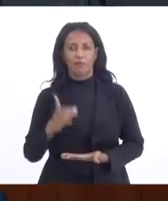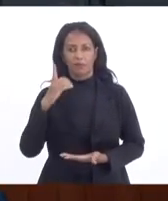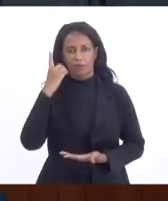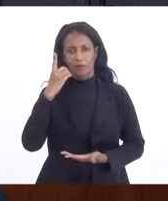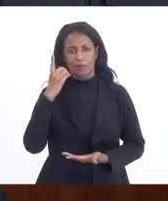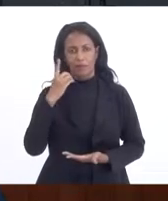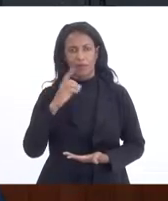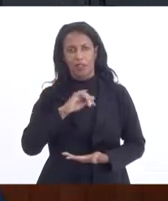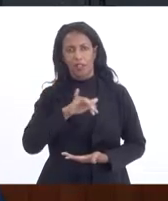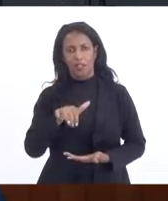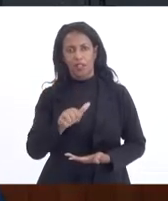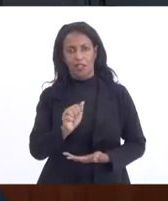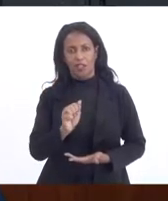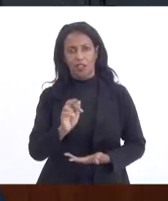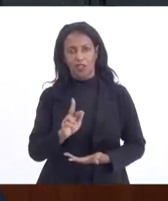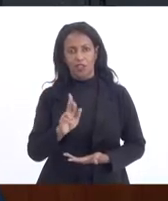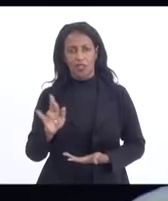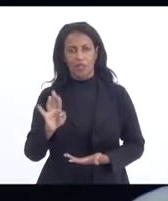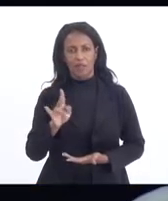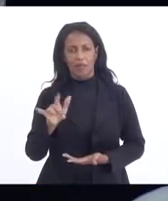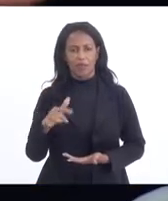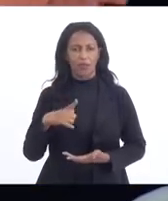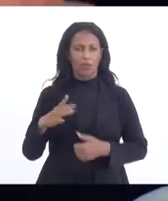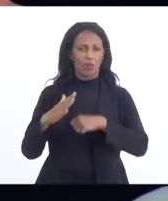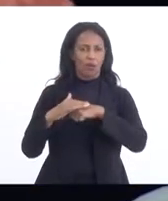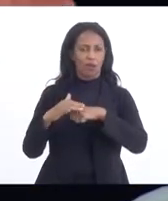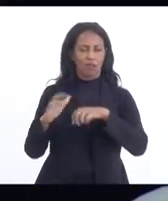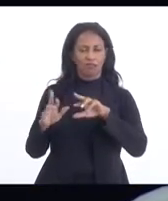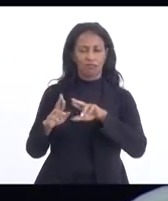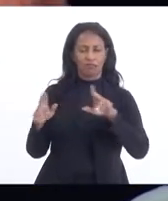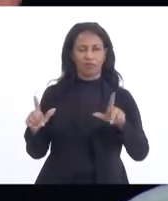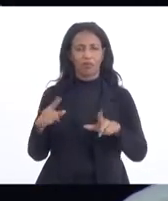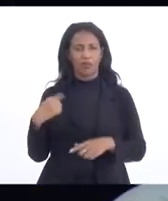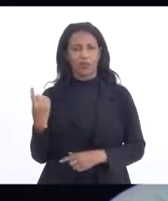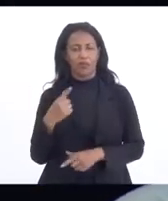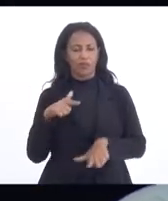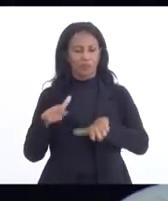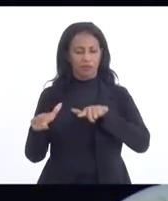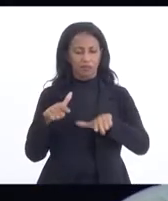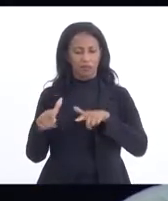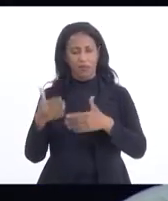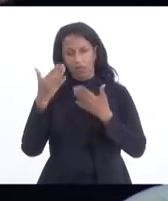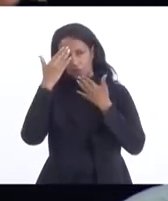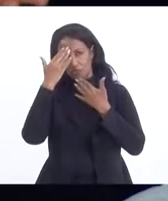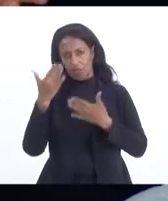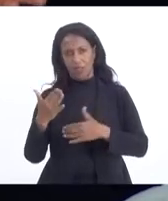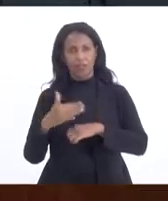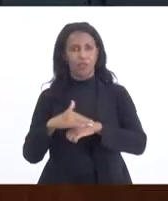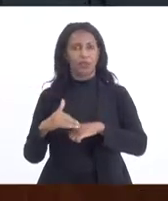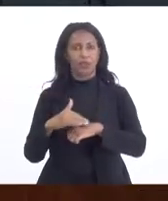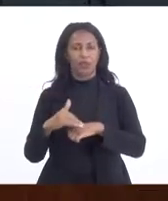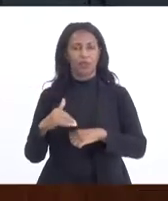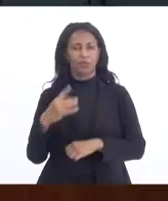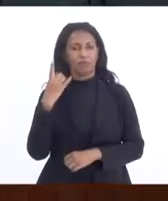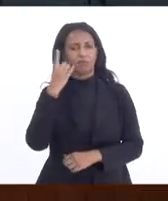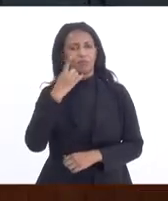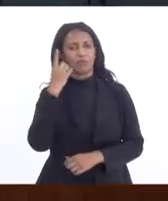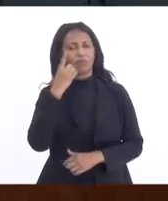deputado Jair Bittencourt, que tem um carinho diferenciado pelo nosso trabalho. Quero te agradecer ao carinho, deputado,